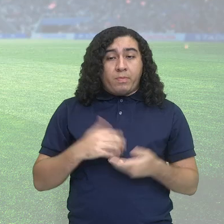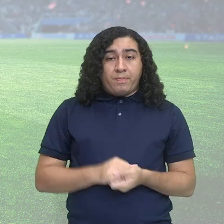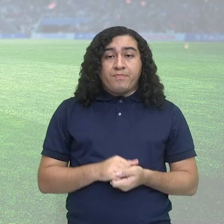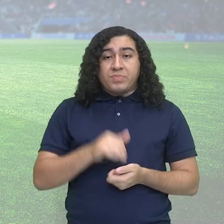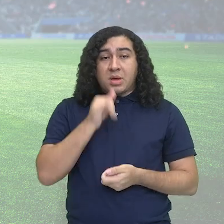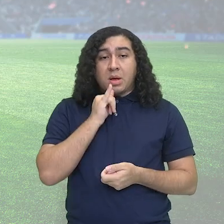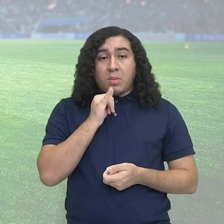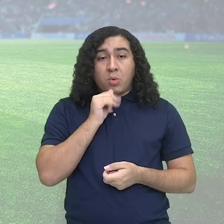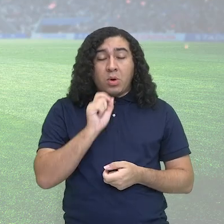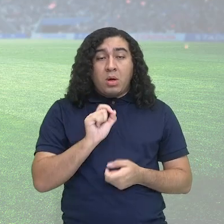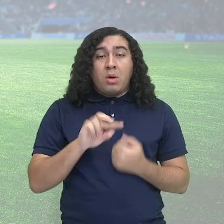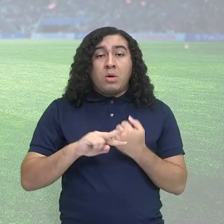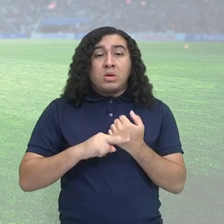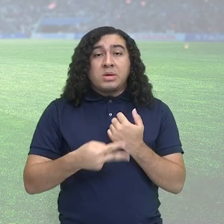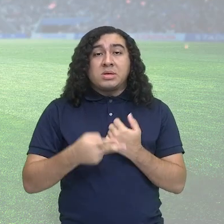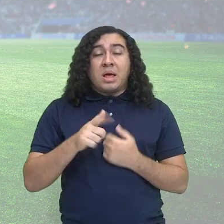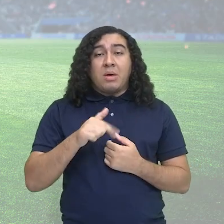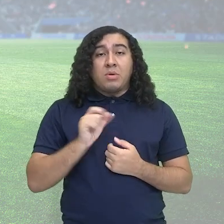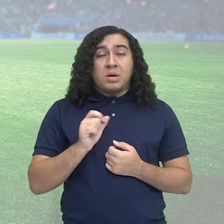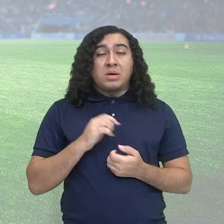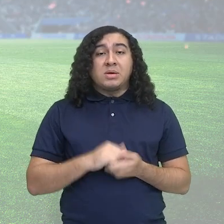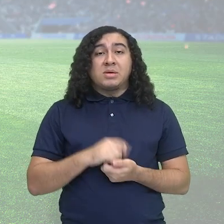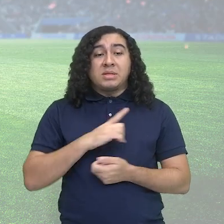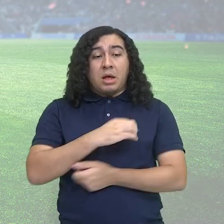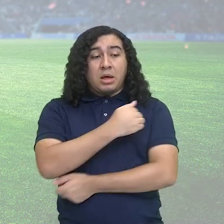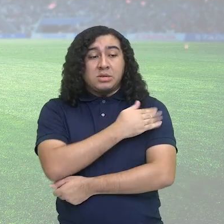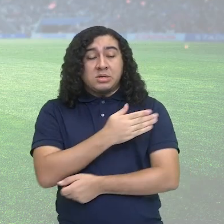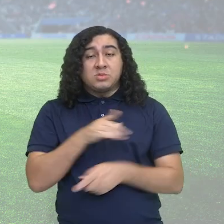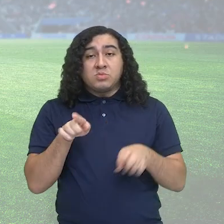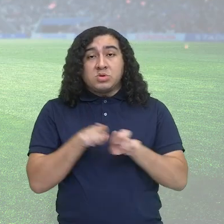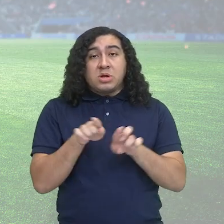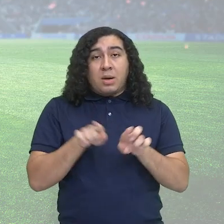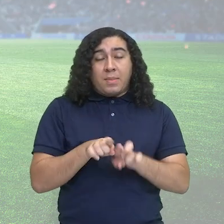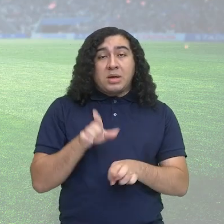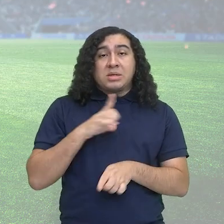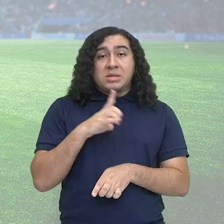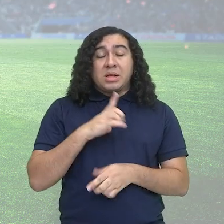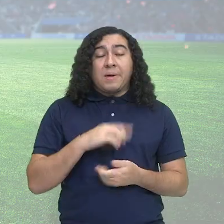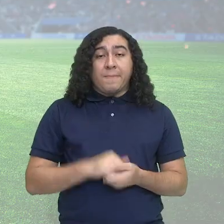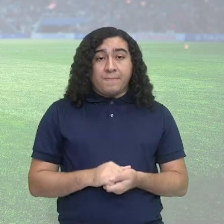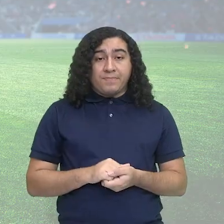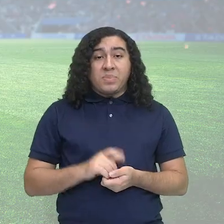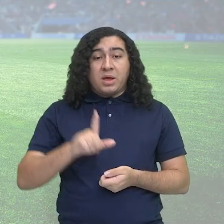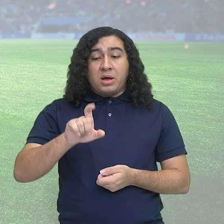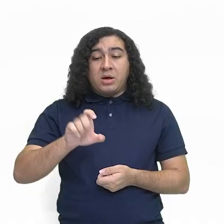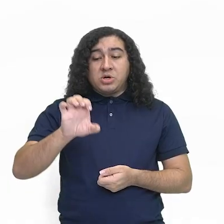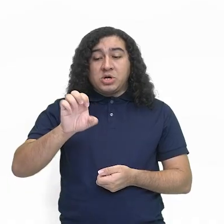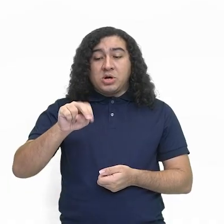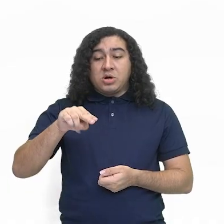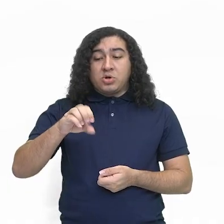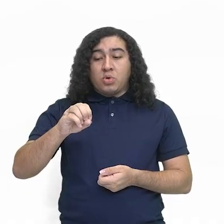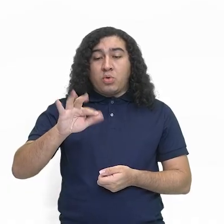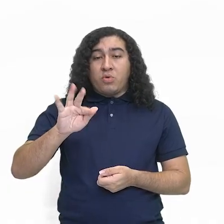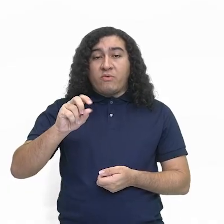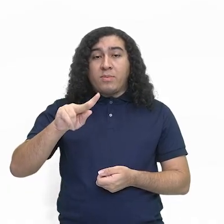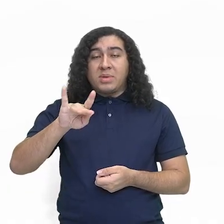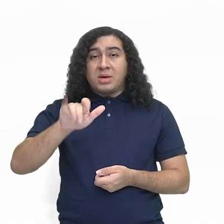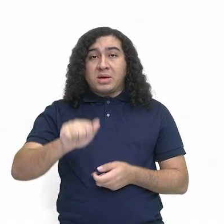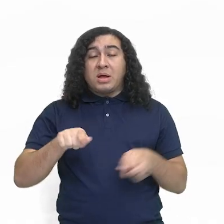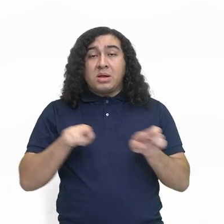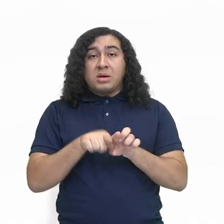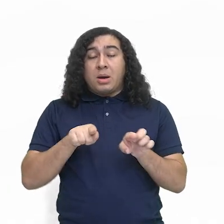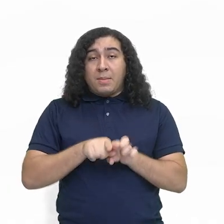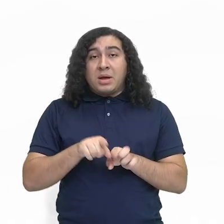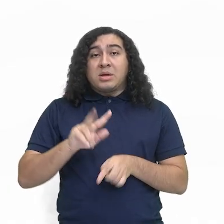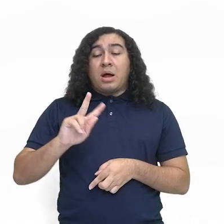exemplo, né? A questão do racismo, da xenofobia, como vocês vão observar aí, da homofobia